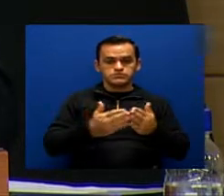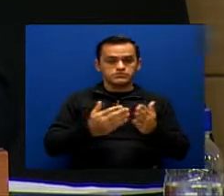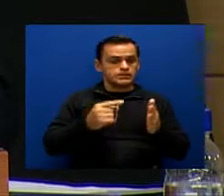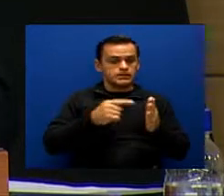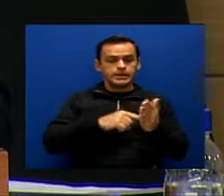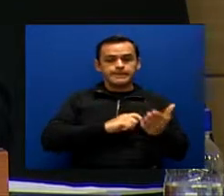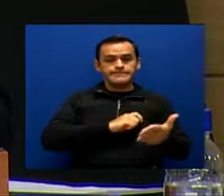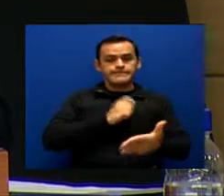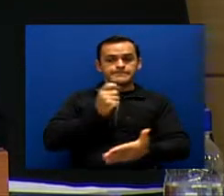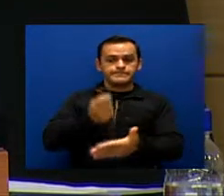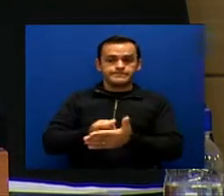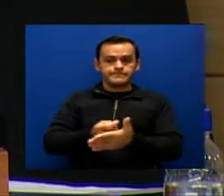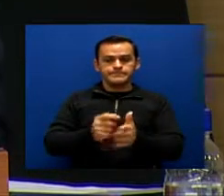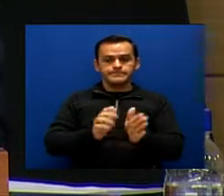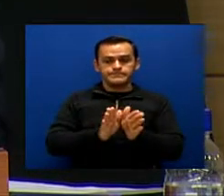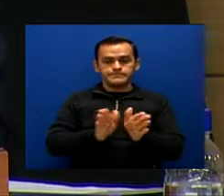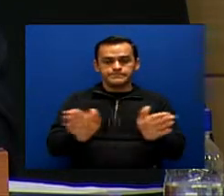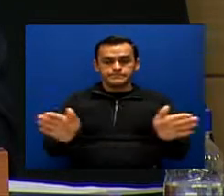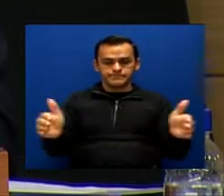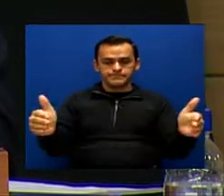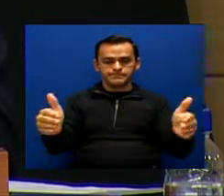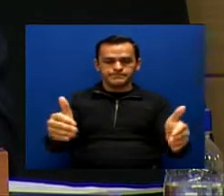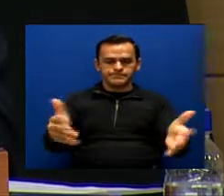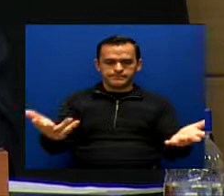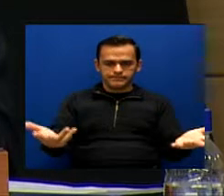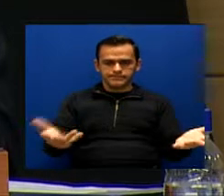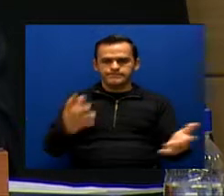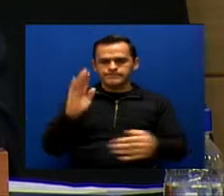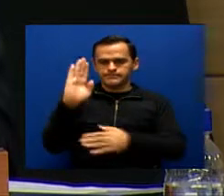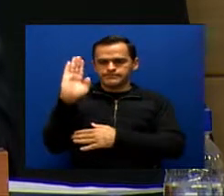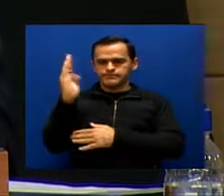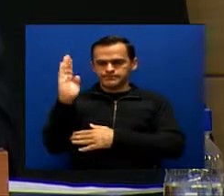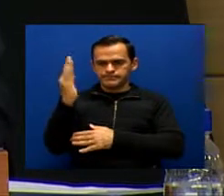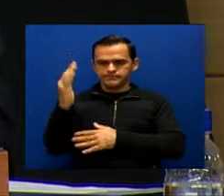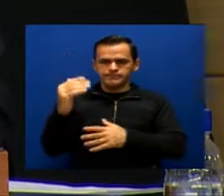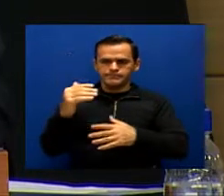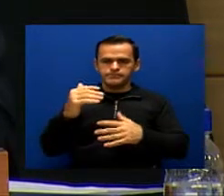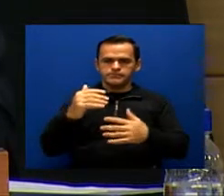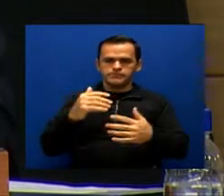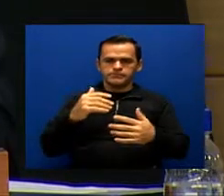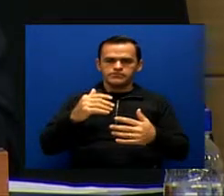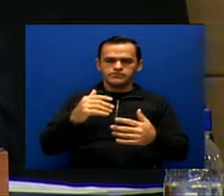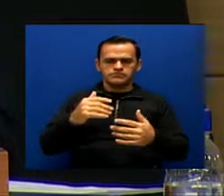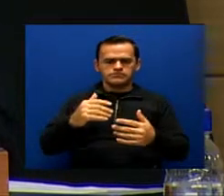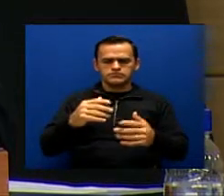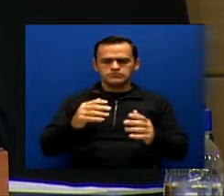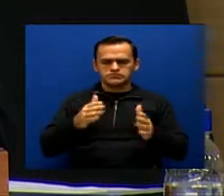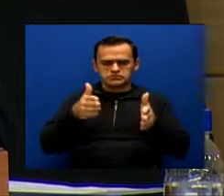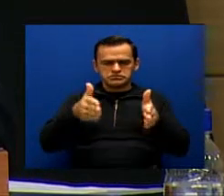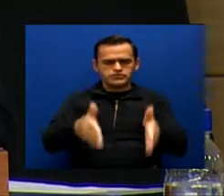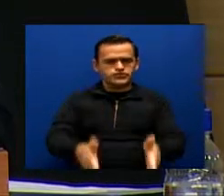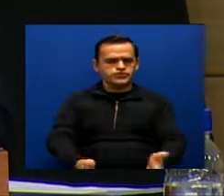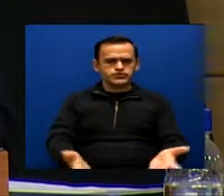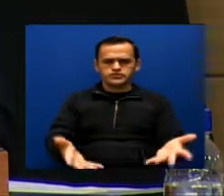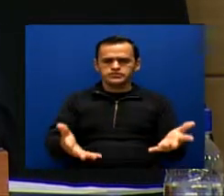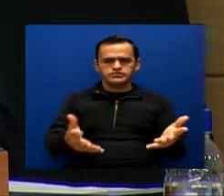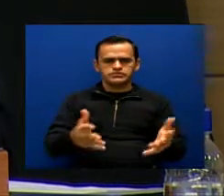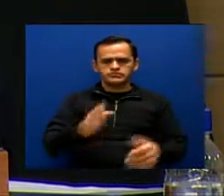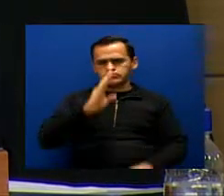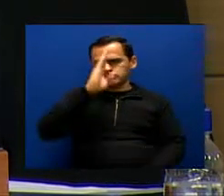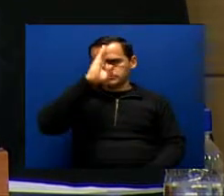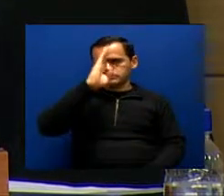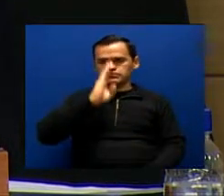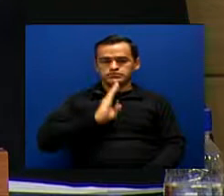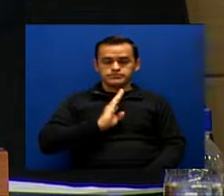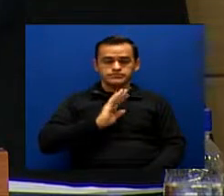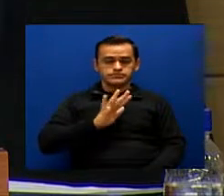não paga o serviço funerário, não paga o caixão, não paga o enterro, ela tem essa gratuidade.